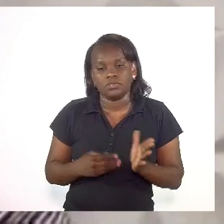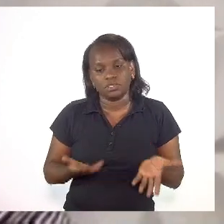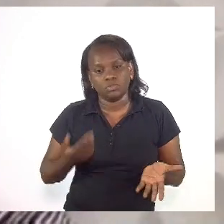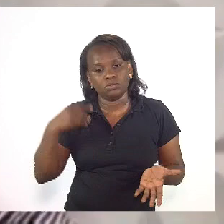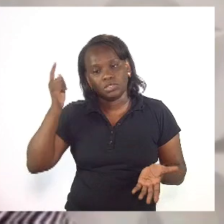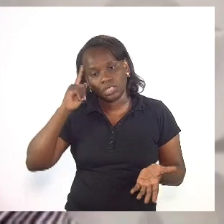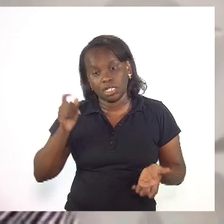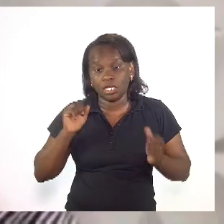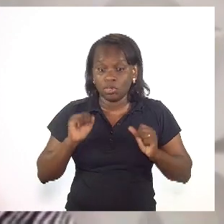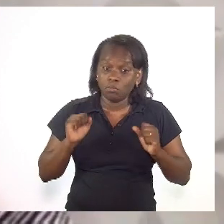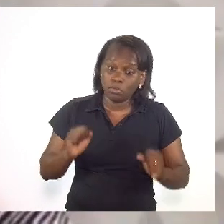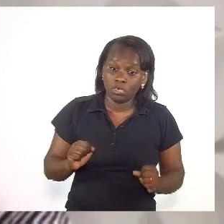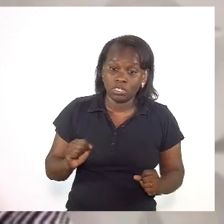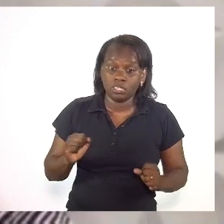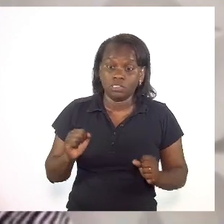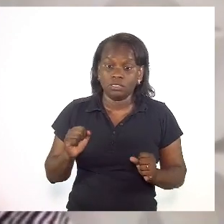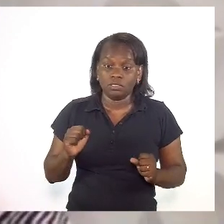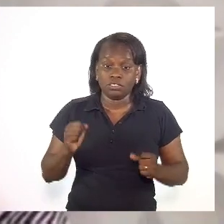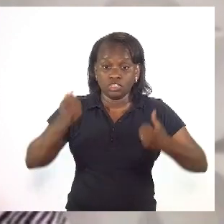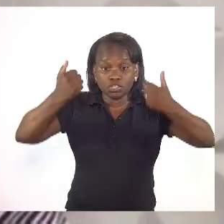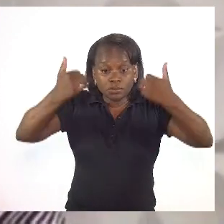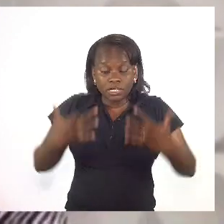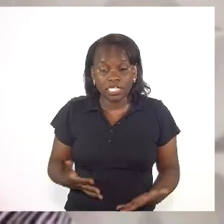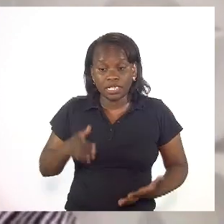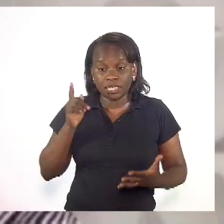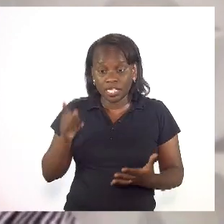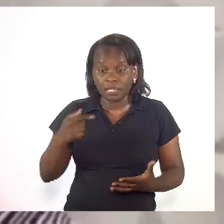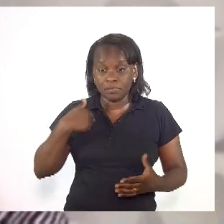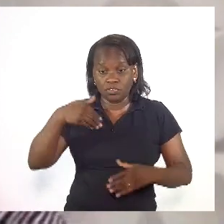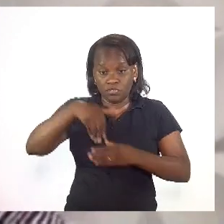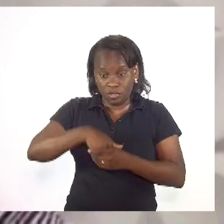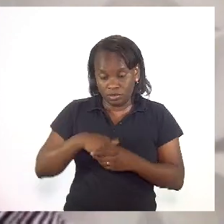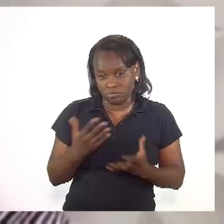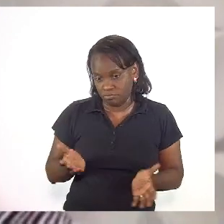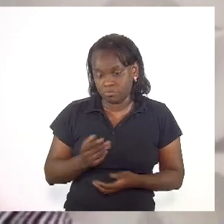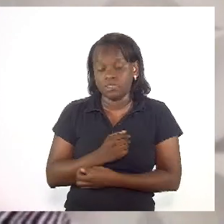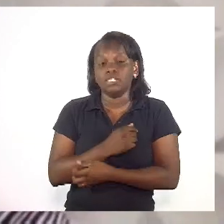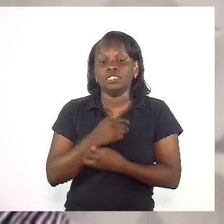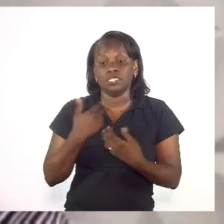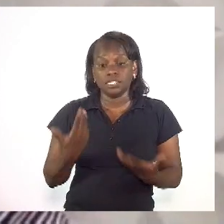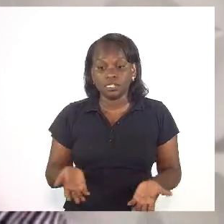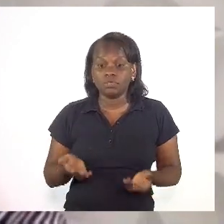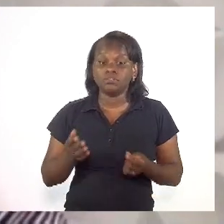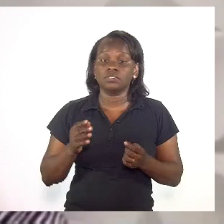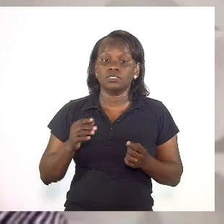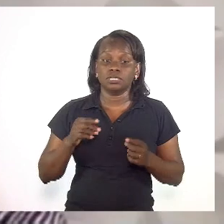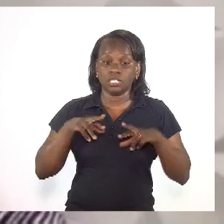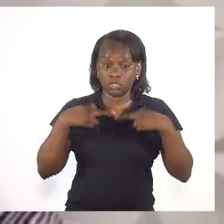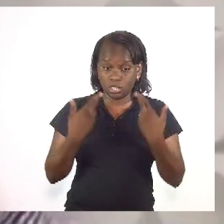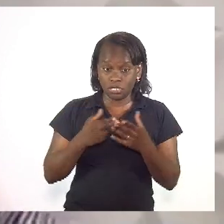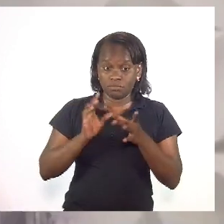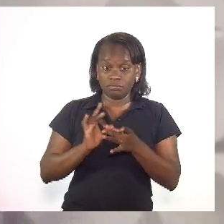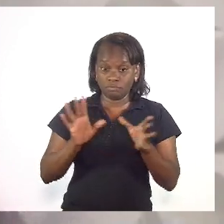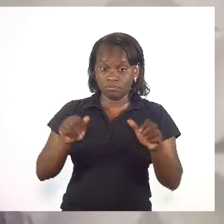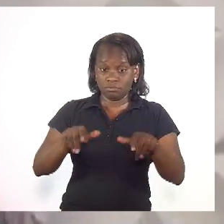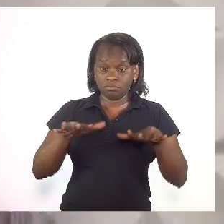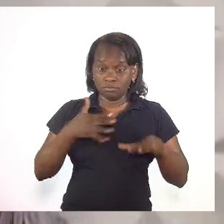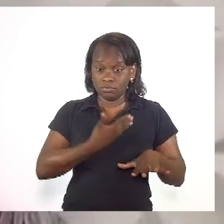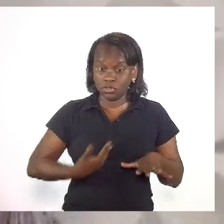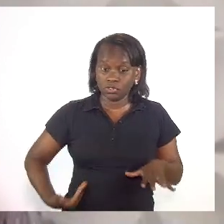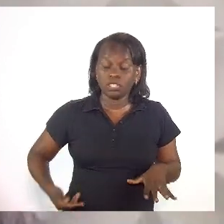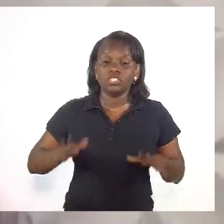se terei a oportunidade de expor o meu voto. De toda sorte, na audiência pública, eu já fiz